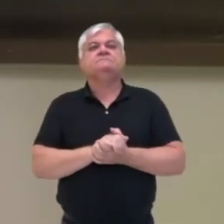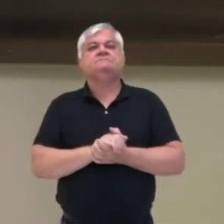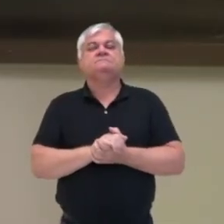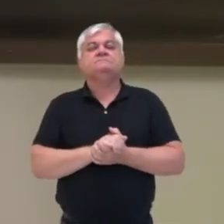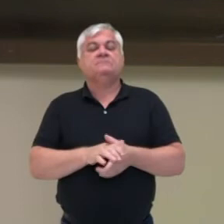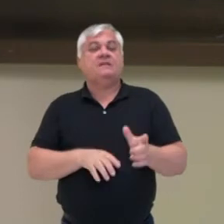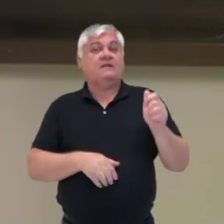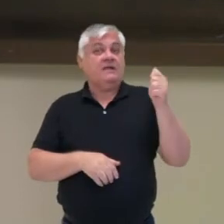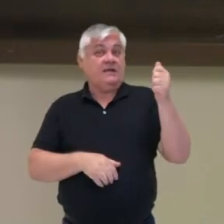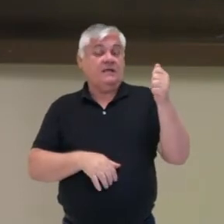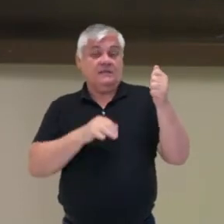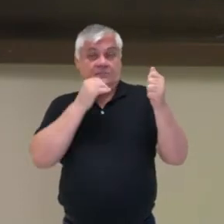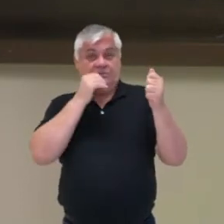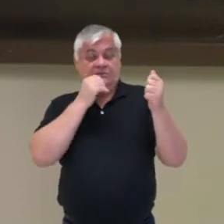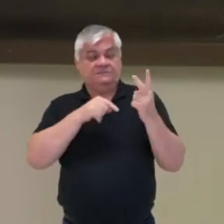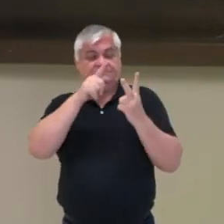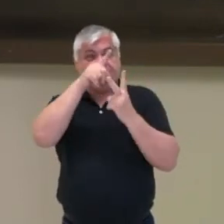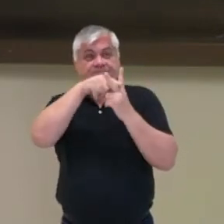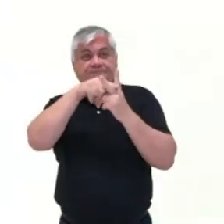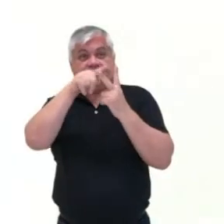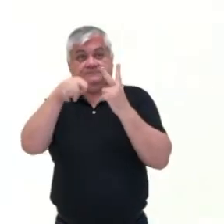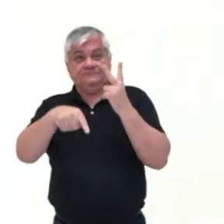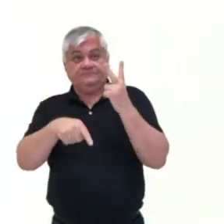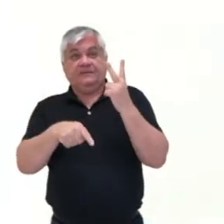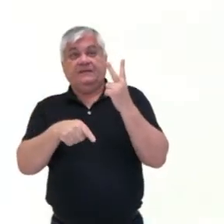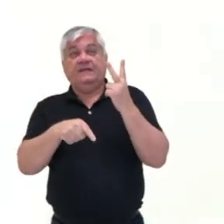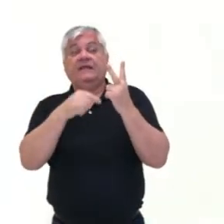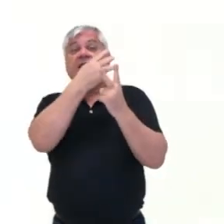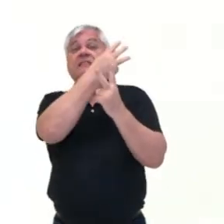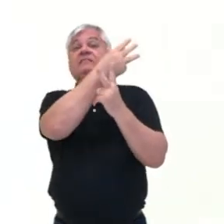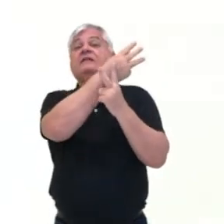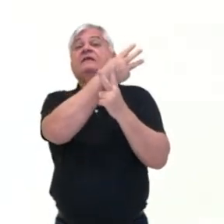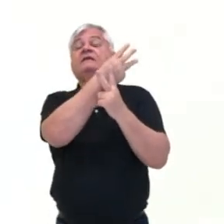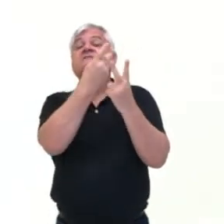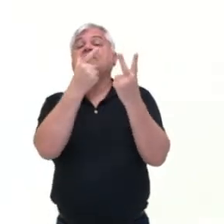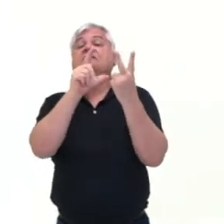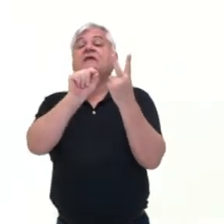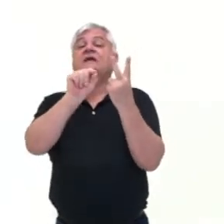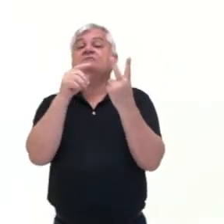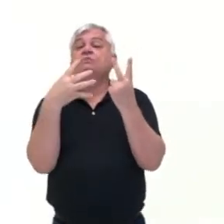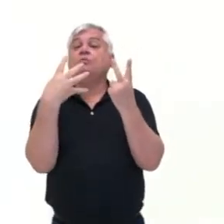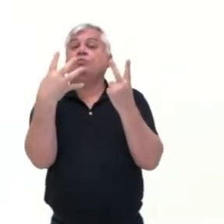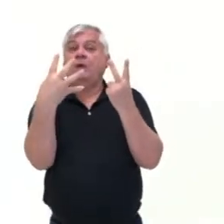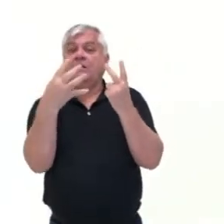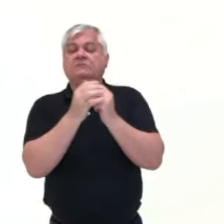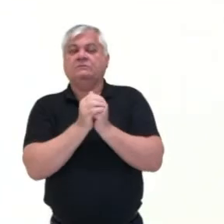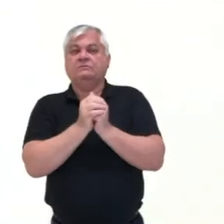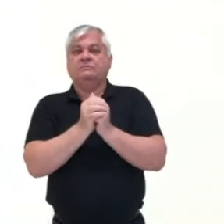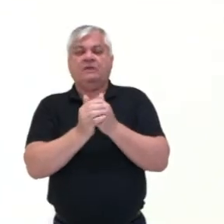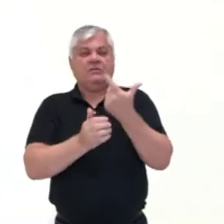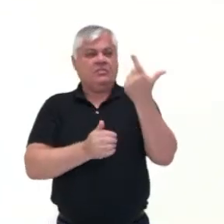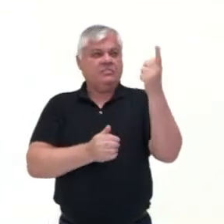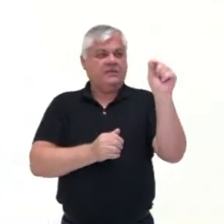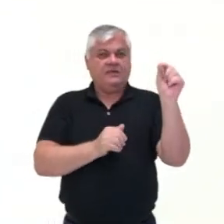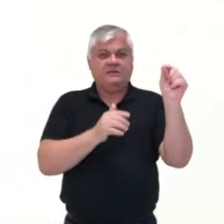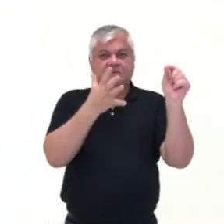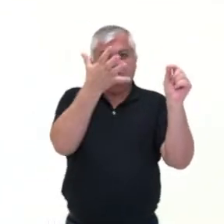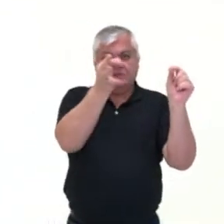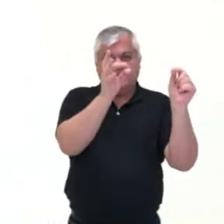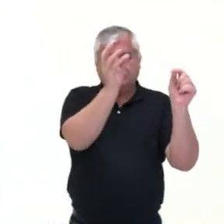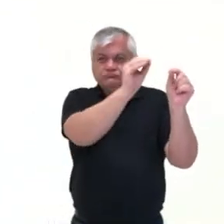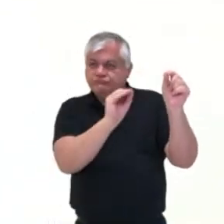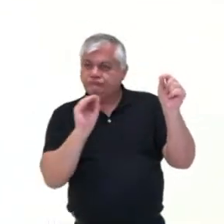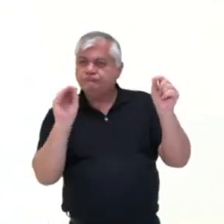Letra A, raiz cúbica de 10 elevado na 4. A base 10